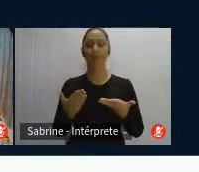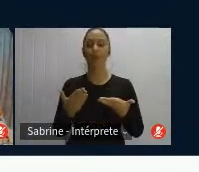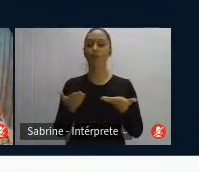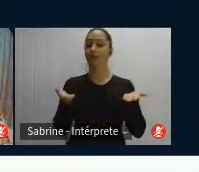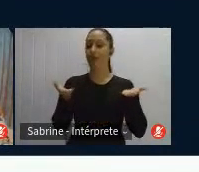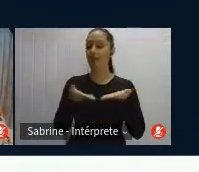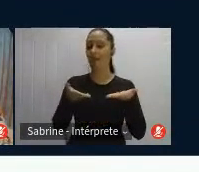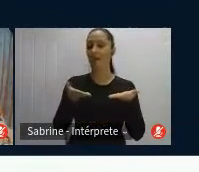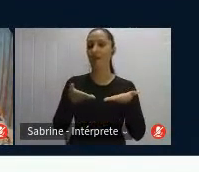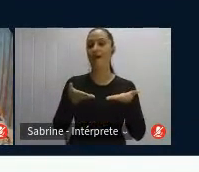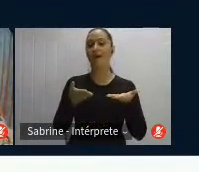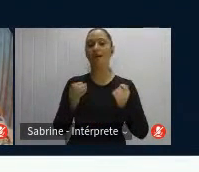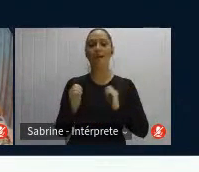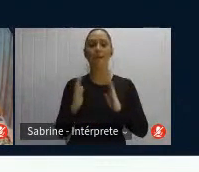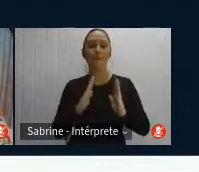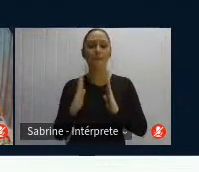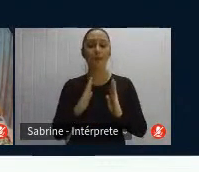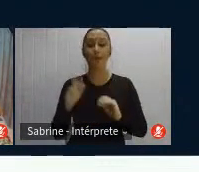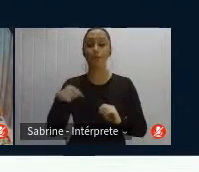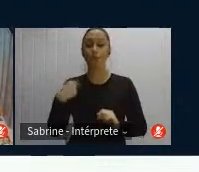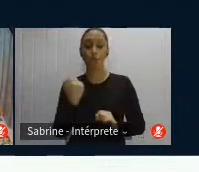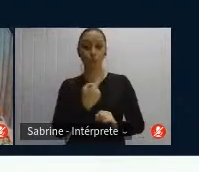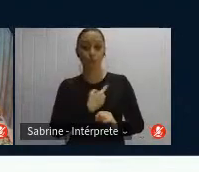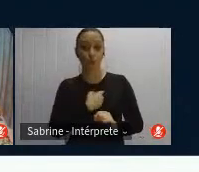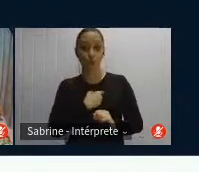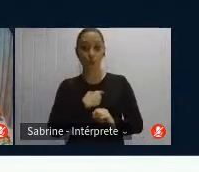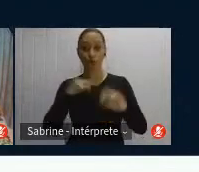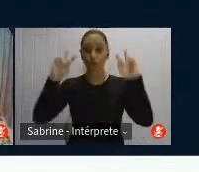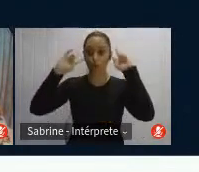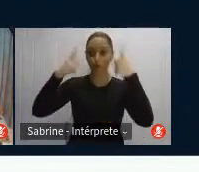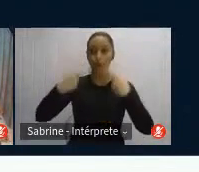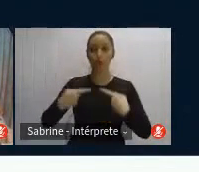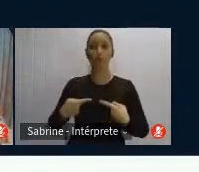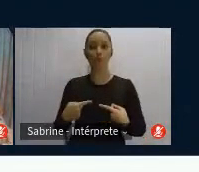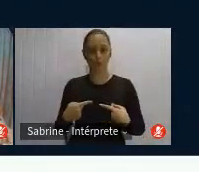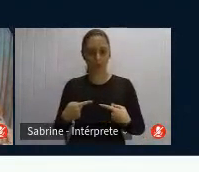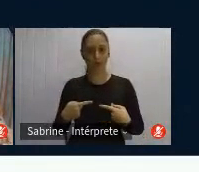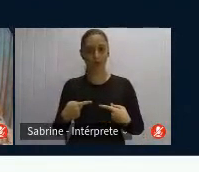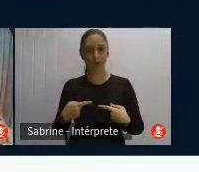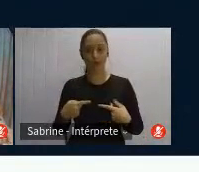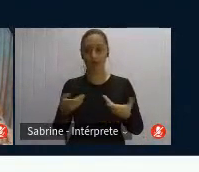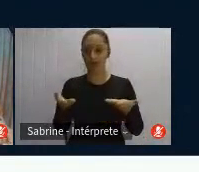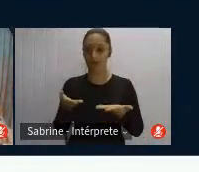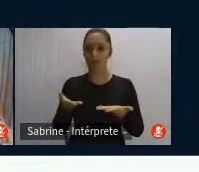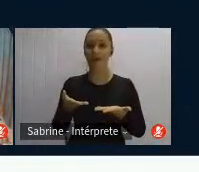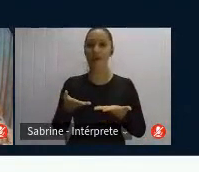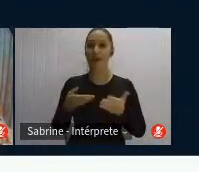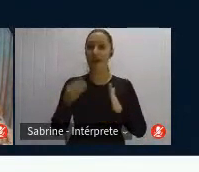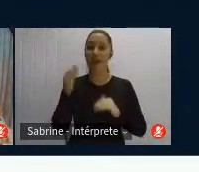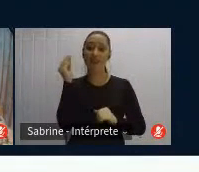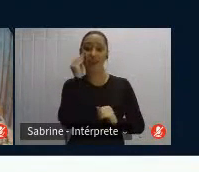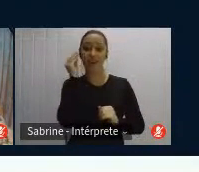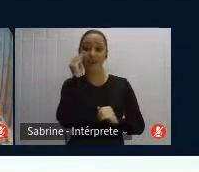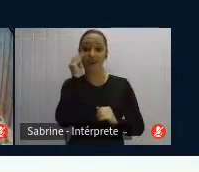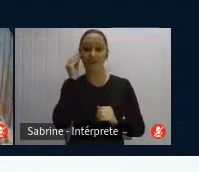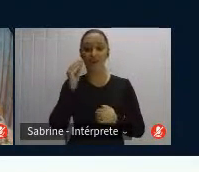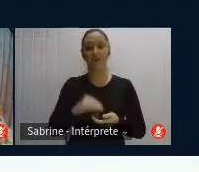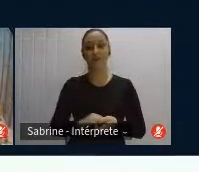espécie humana está sendo colocada em xeque, então não só por esse não humano que